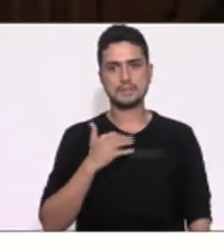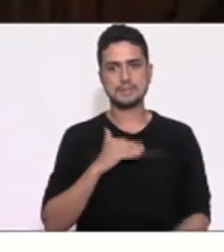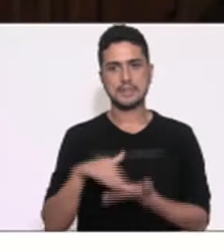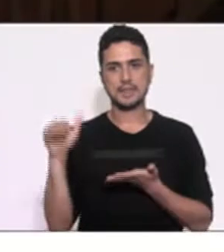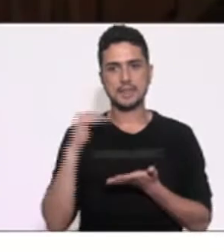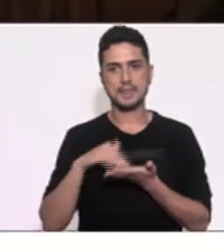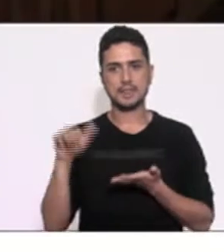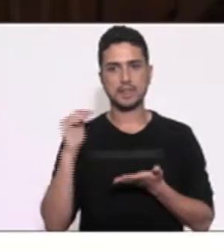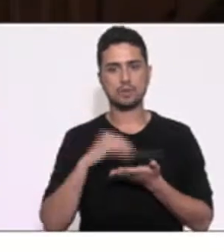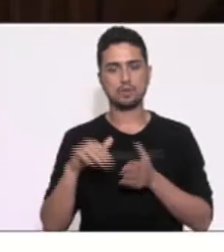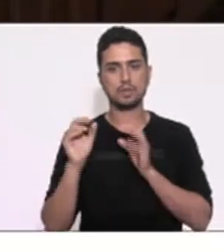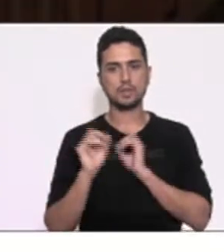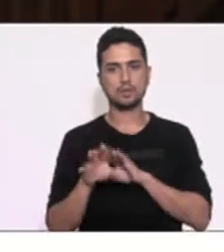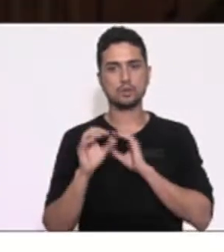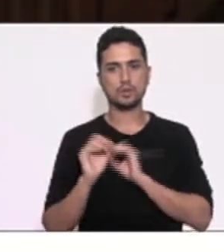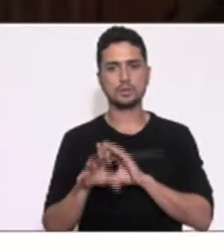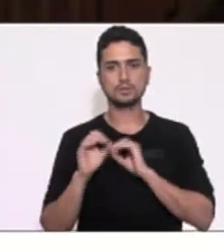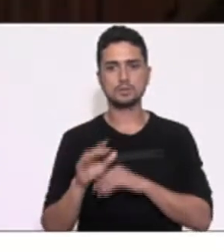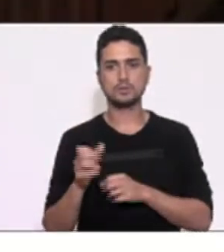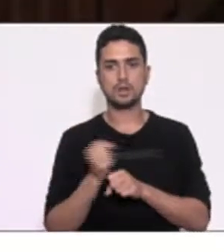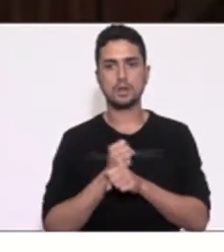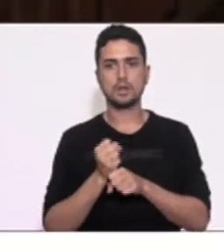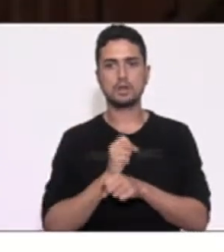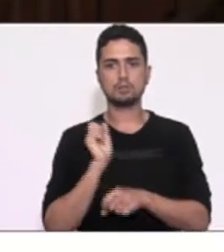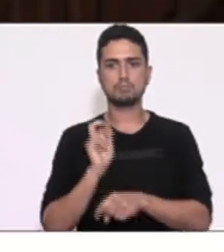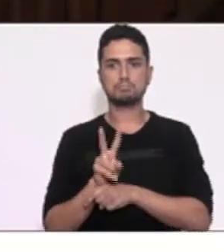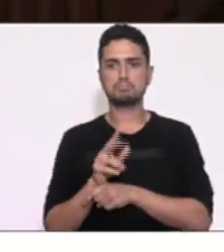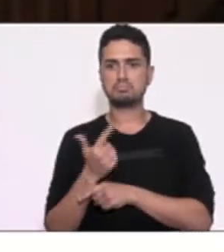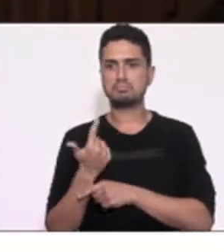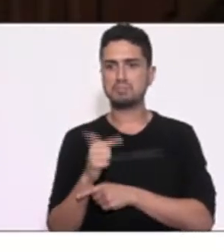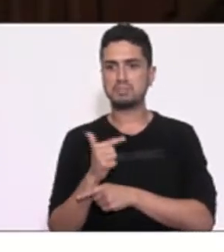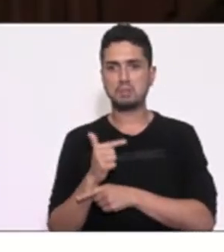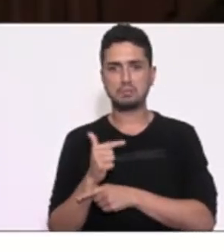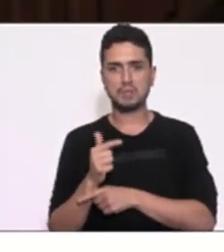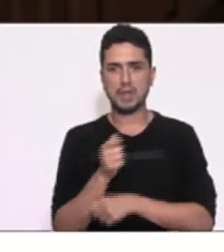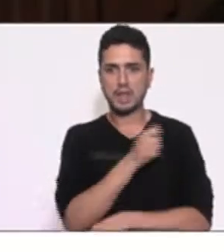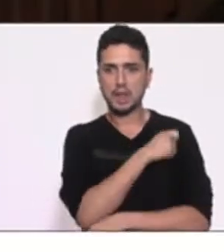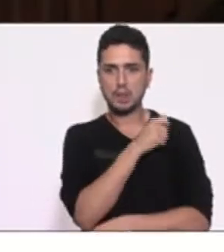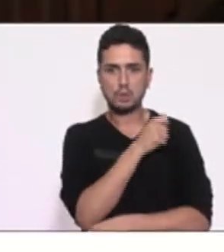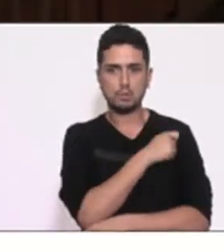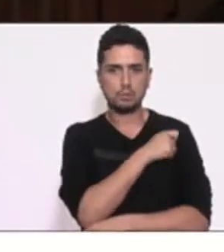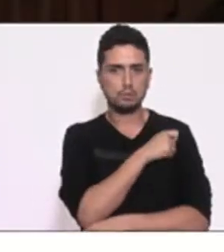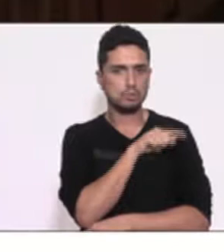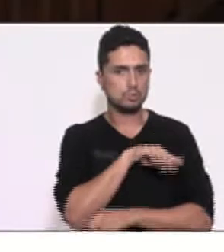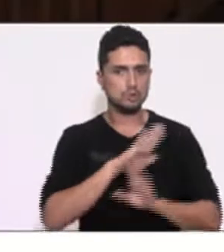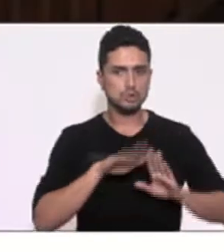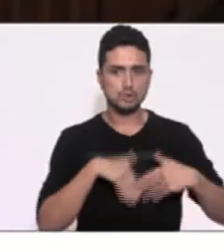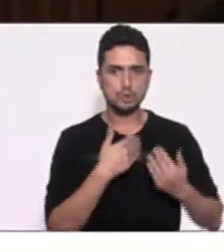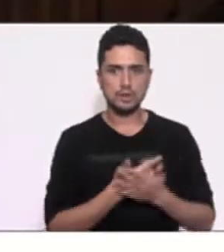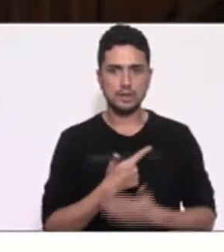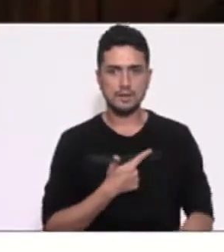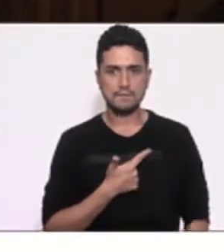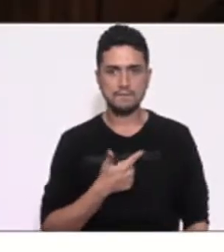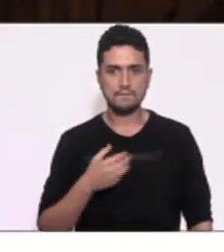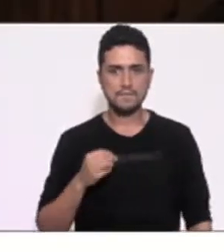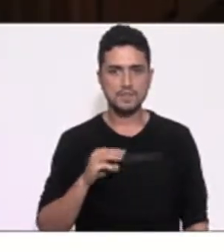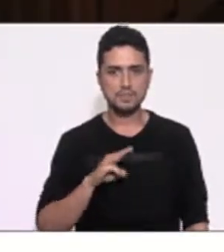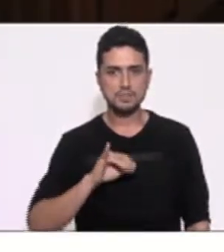de Educação de que começávamos o ano com um déficit que girava em torno de 20 mil matrículas no estado do Rio de